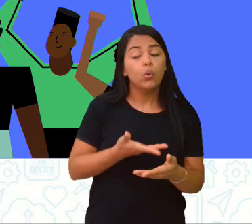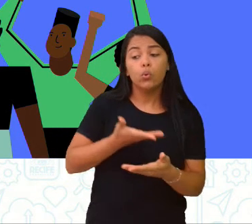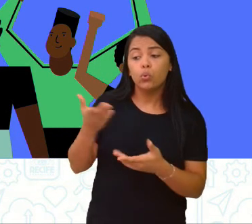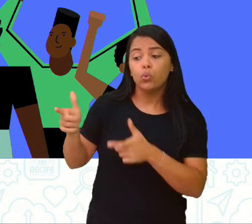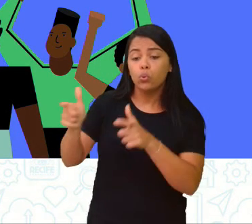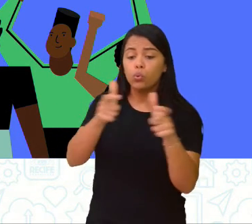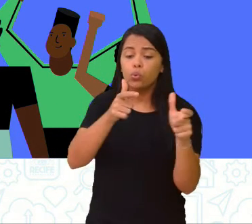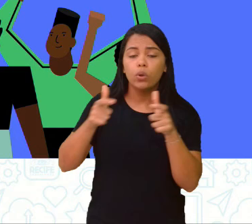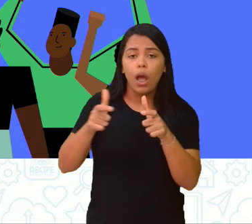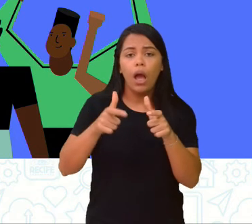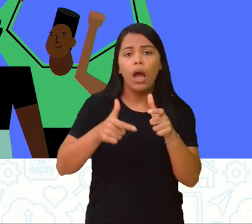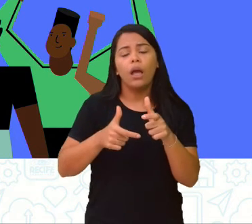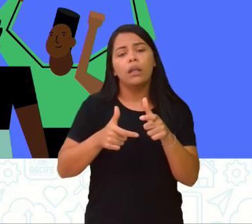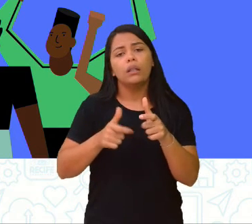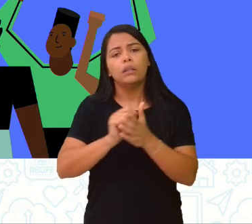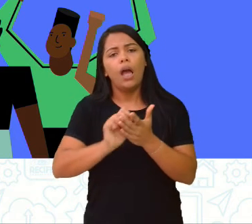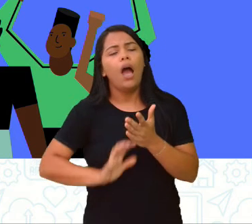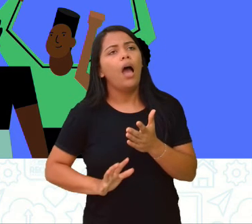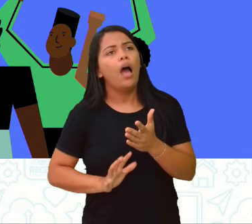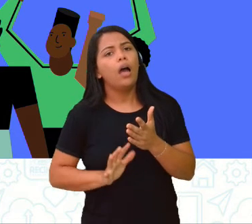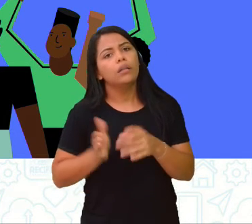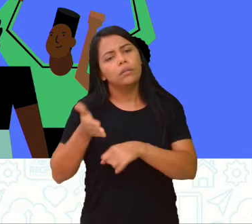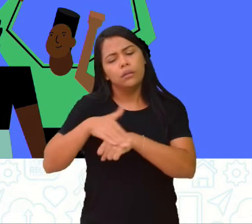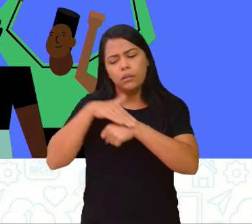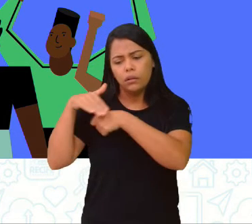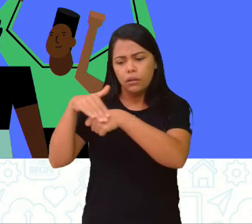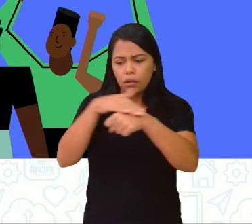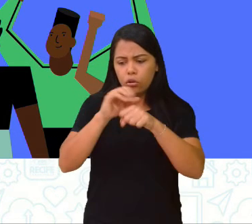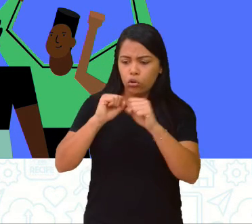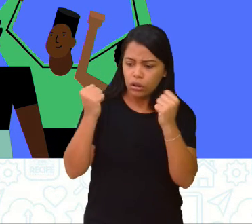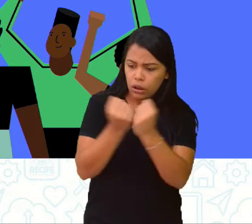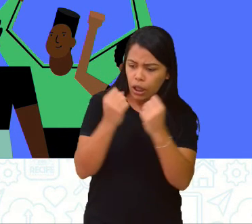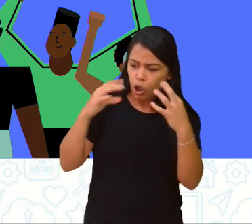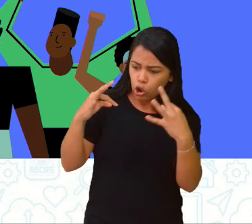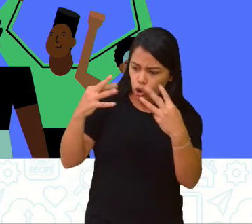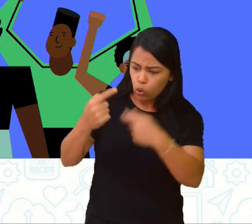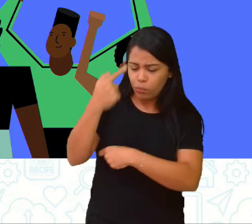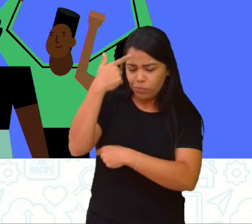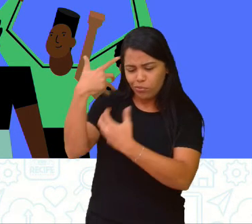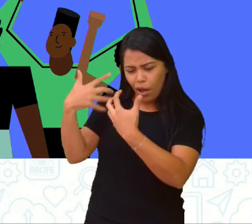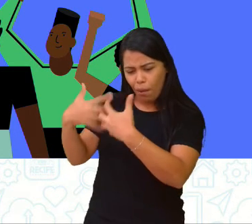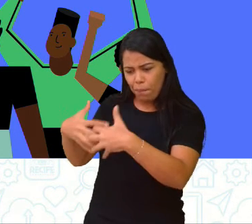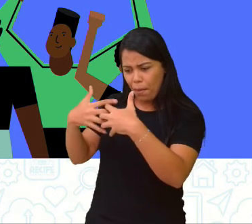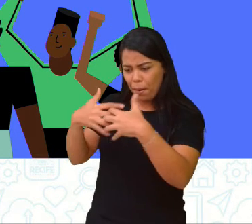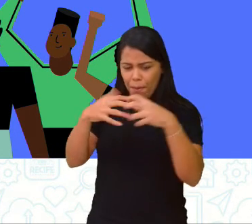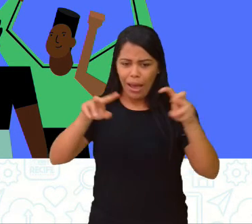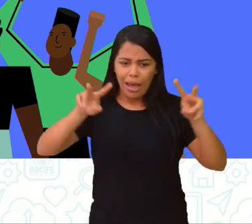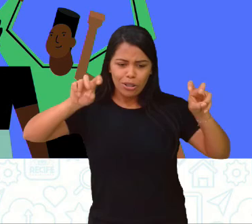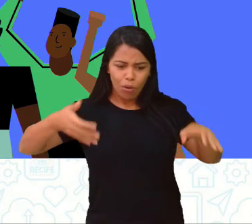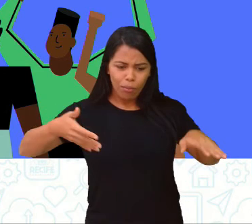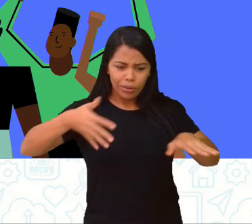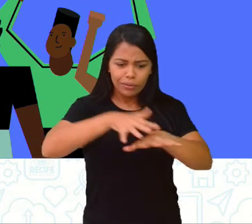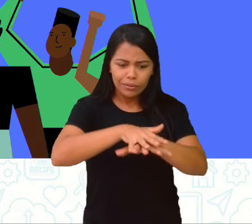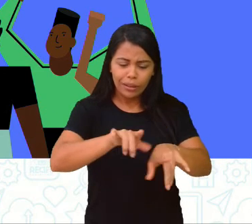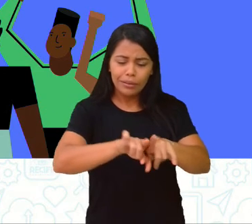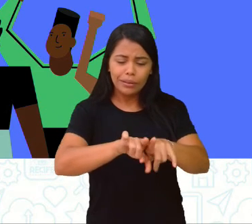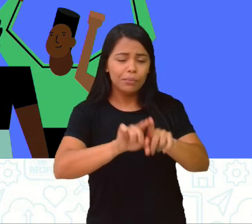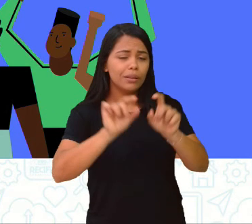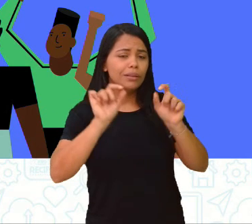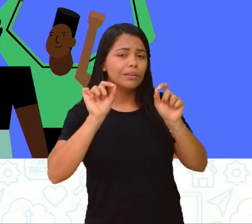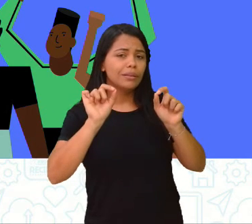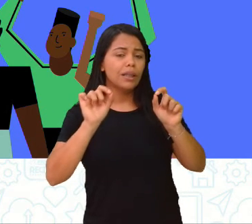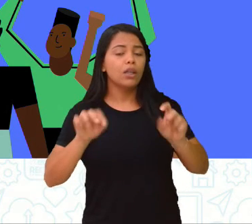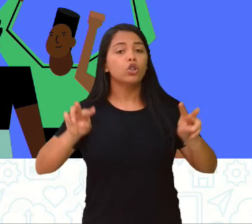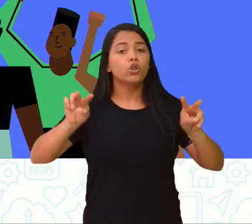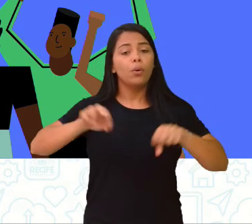todas as atividades, a gente já vê que todo mundo está pensando nessa questão de inclusão, inclusive com relação